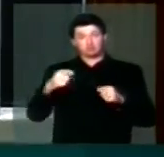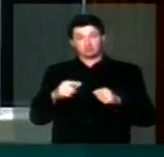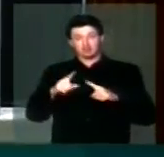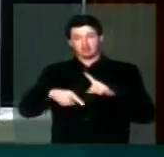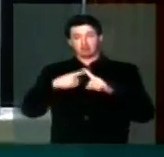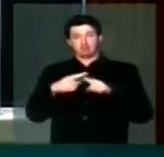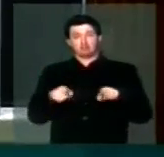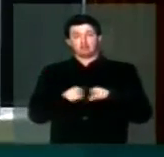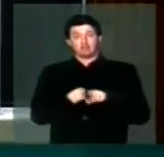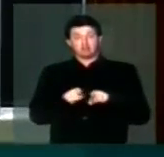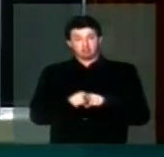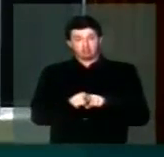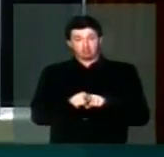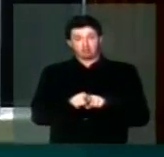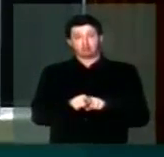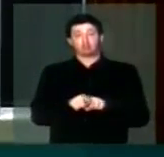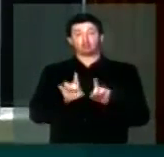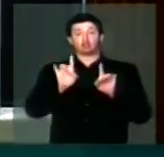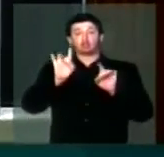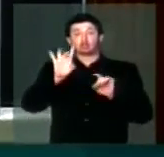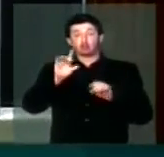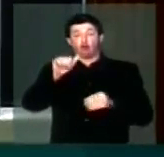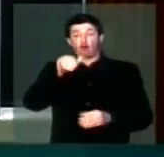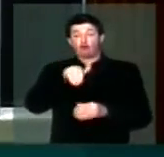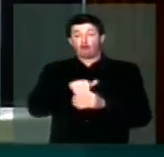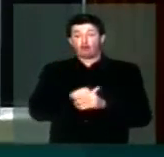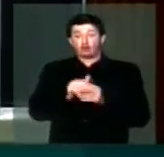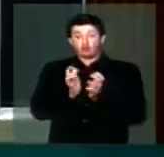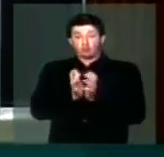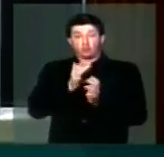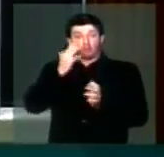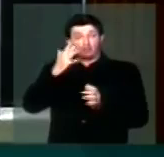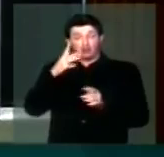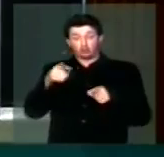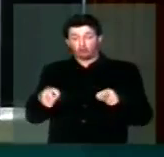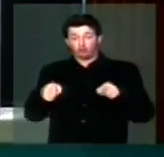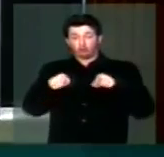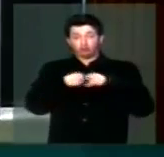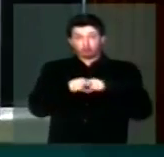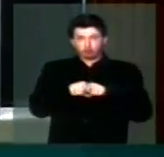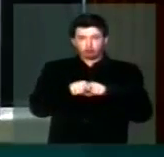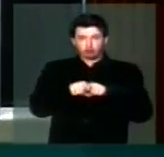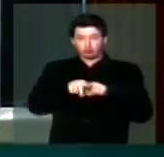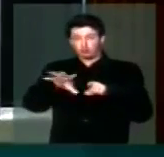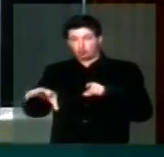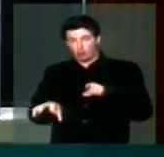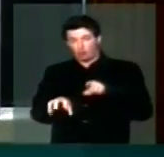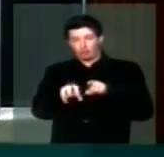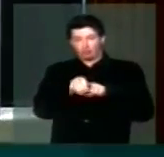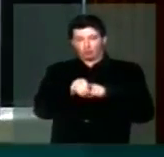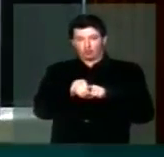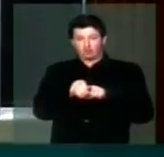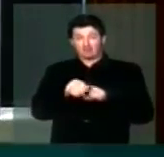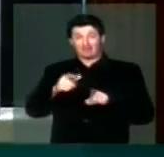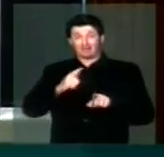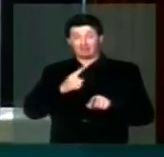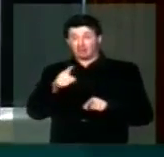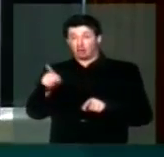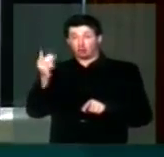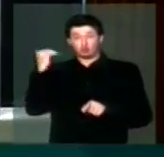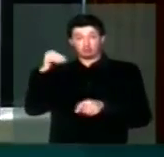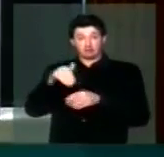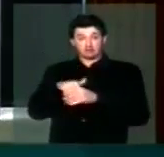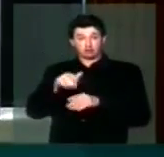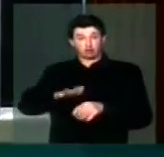ser somados exclusivamente os votos dos partidos fundidos ou incorporados obtidos na